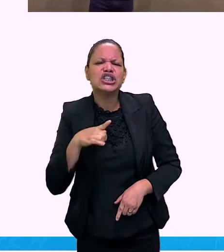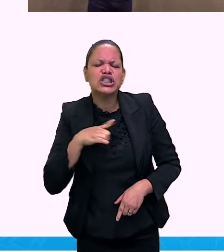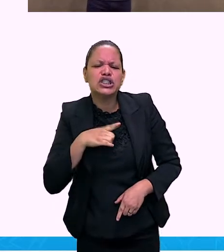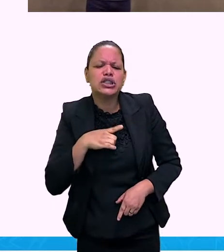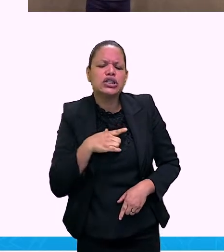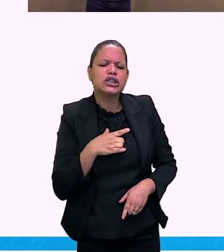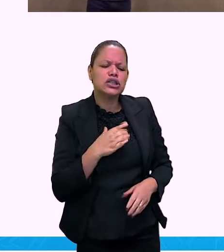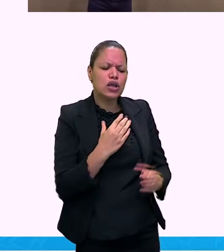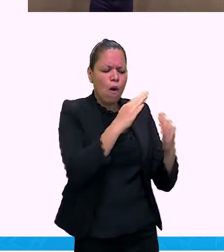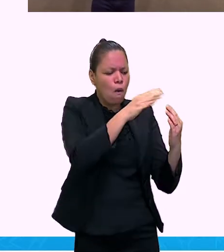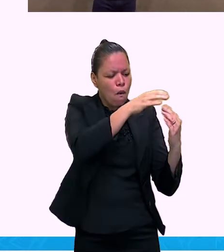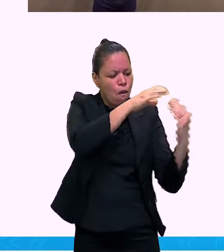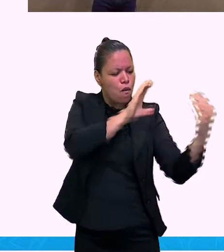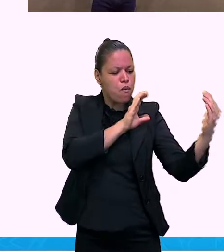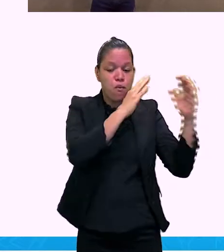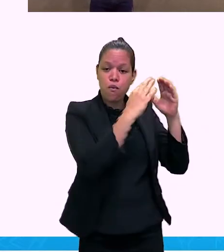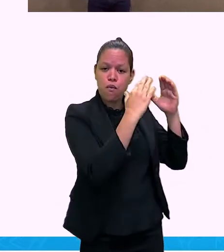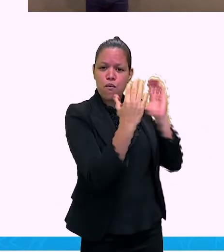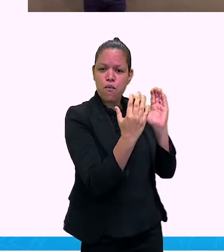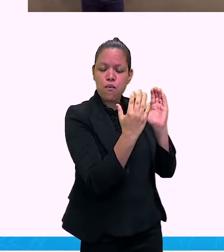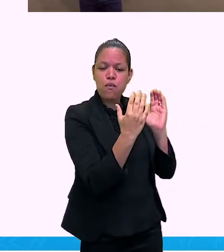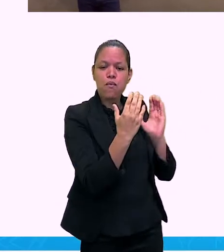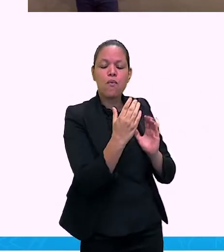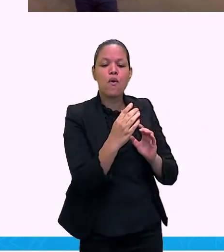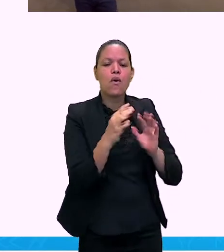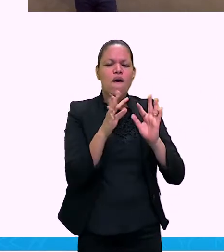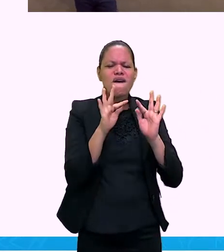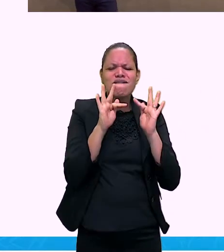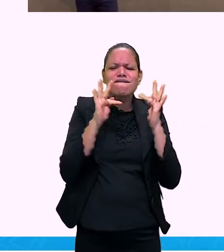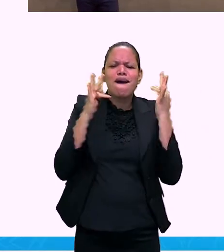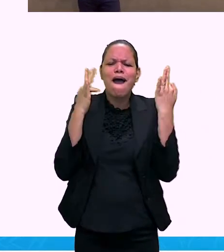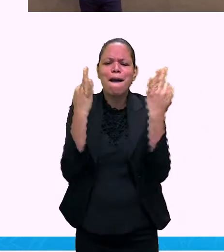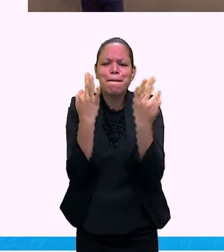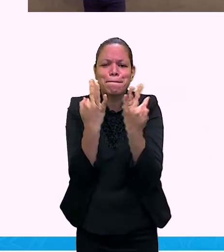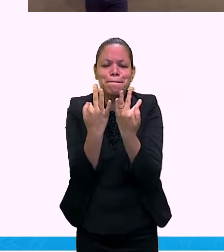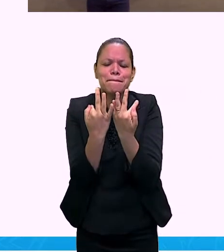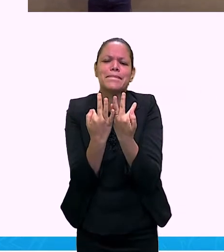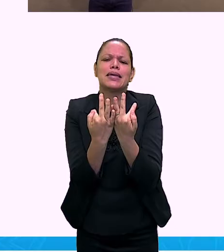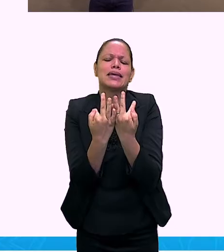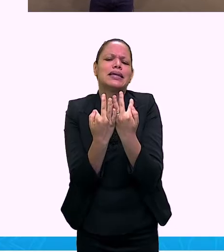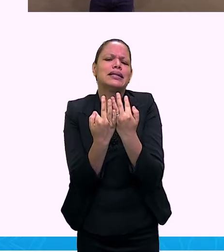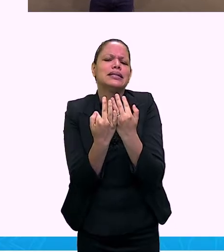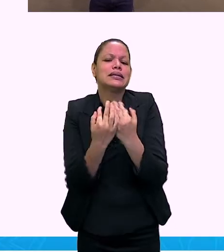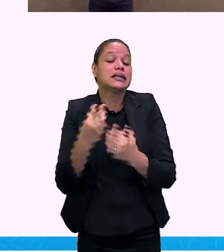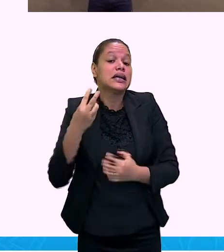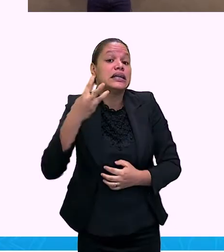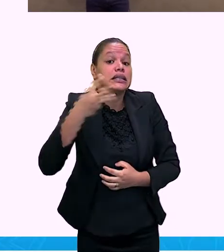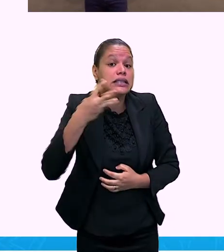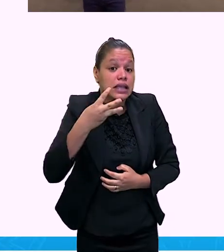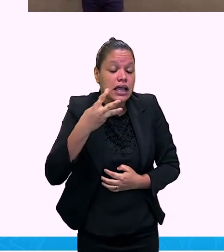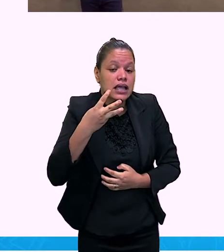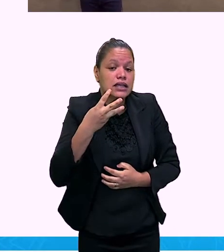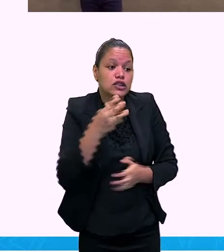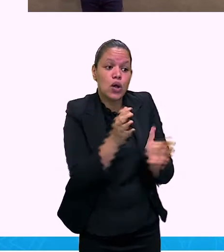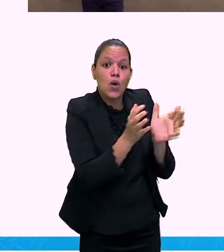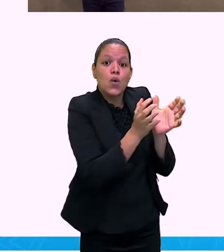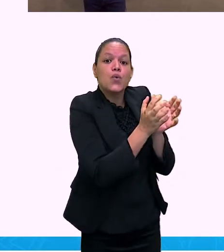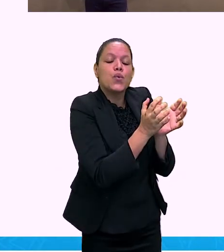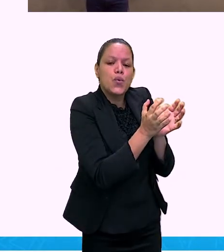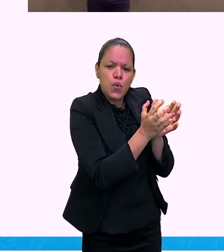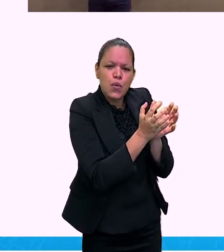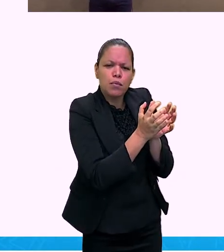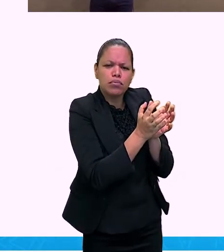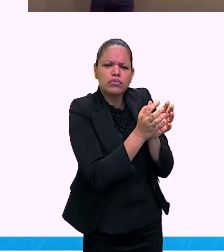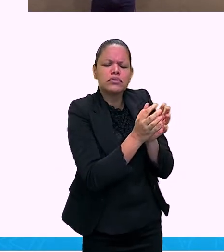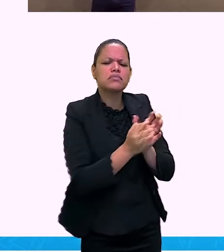de 3 núcleos familiares. Então vamos partir desse ponto. Aí no texto já remete